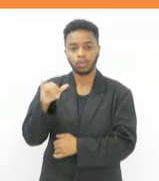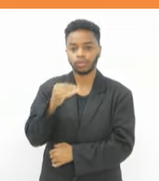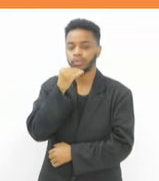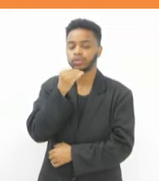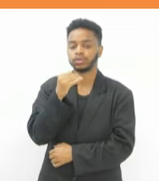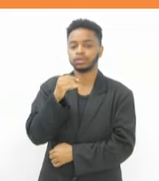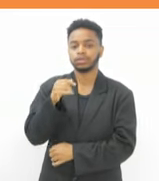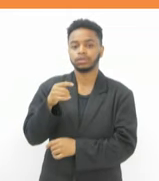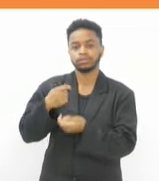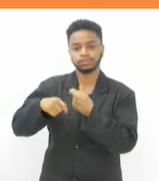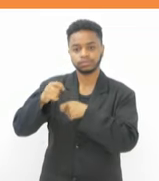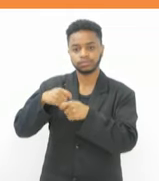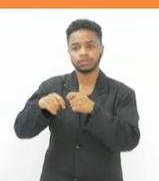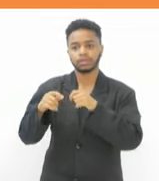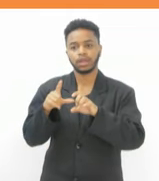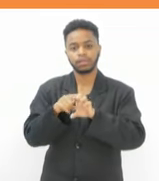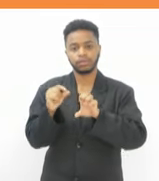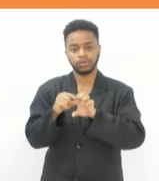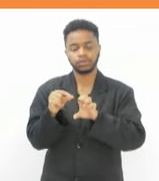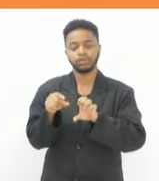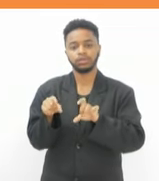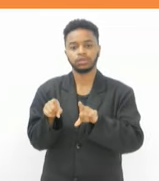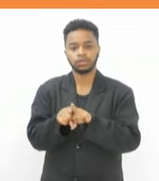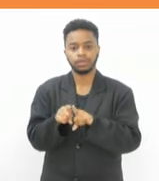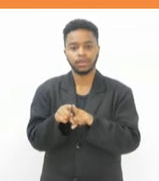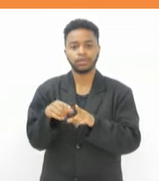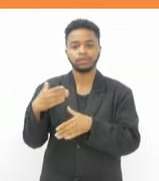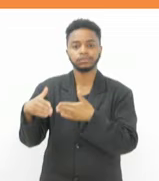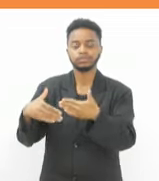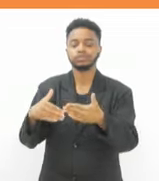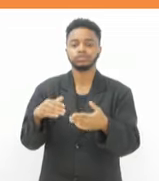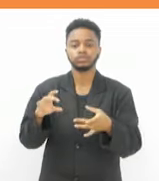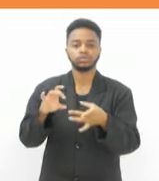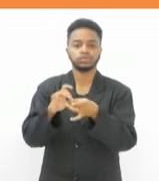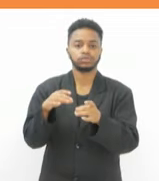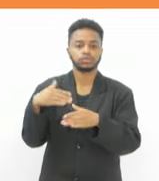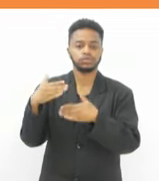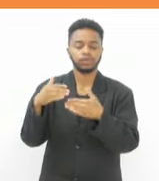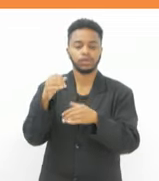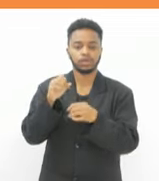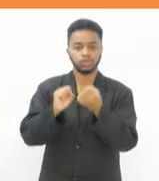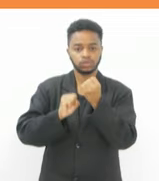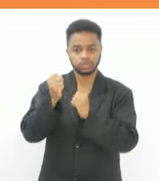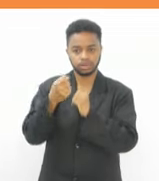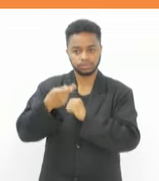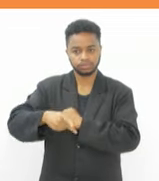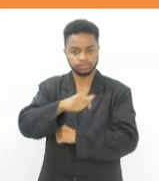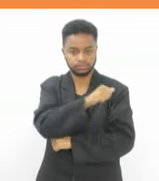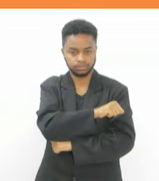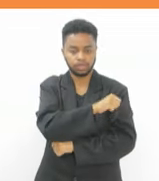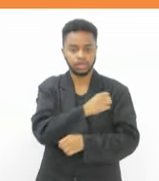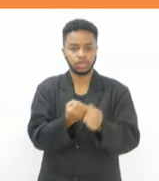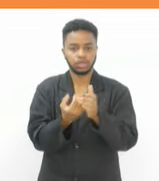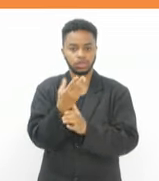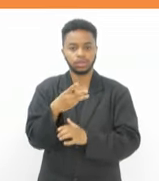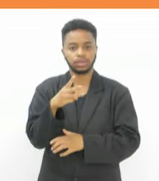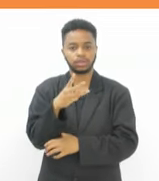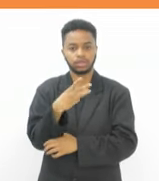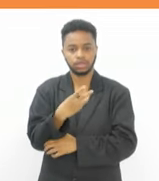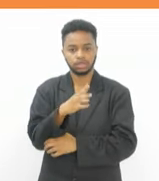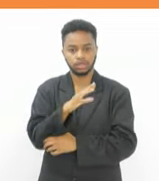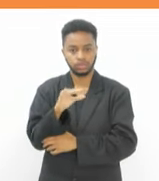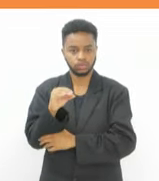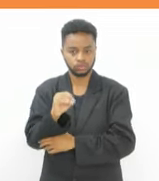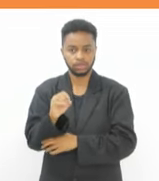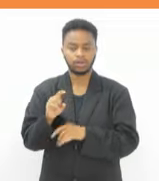públicos locais. A iniciativa da Companhia de Desenvolvimento Industrial do Estado do Rio de Janeiro foi lançada em Três Rios e chega à Baixada